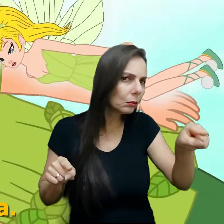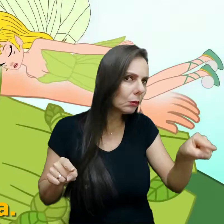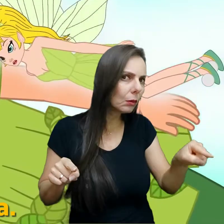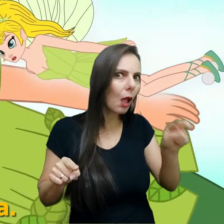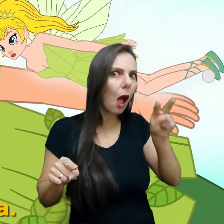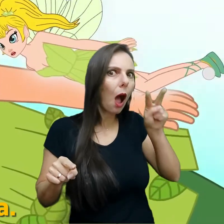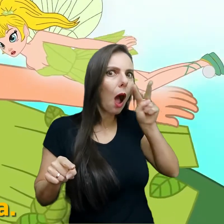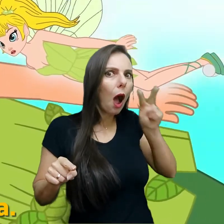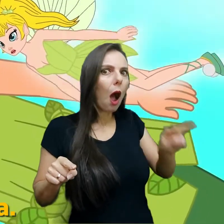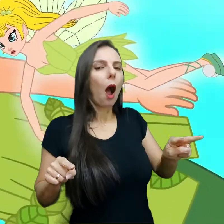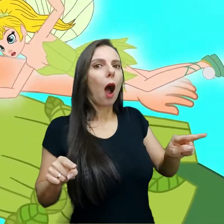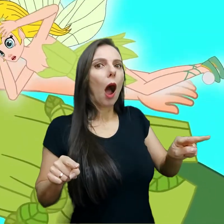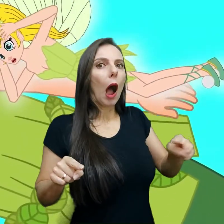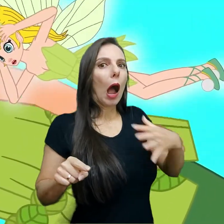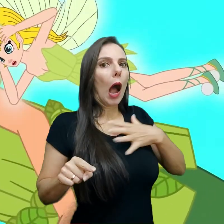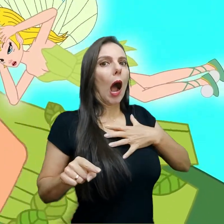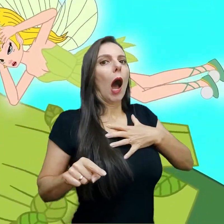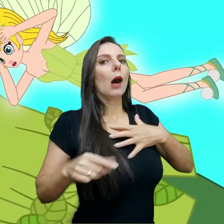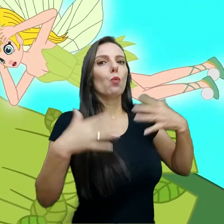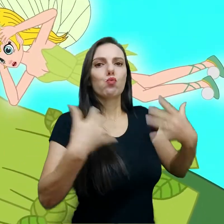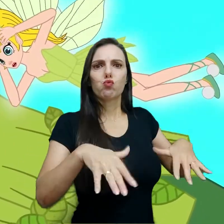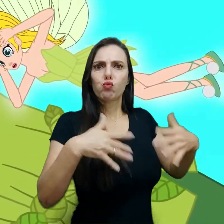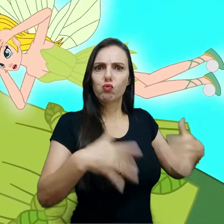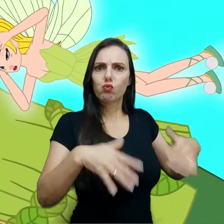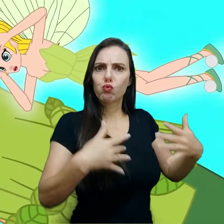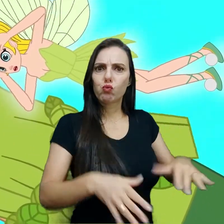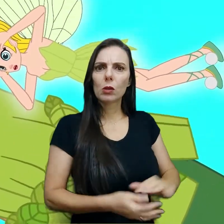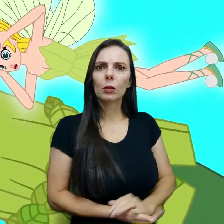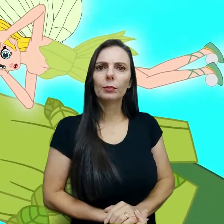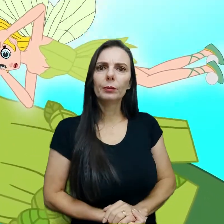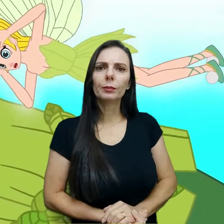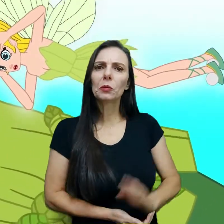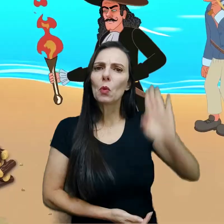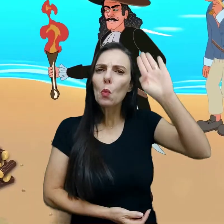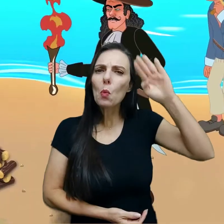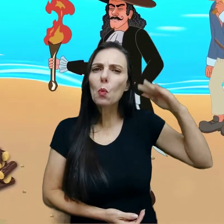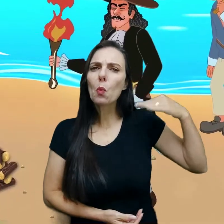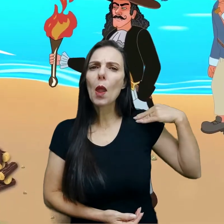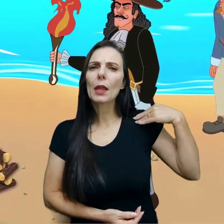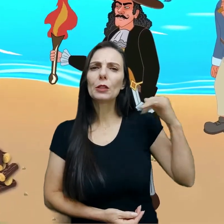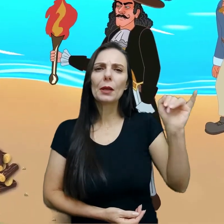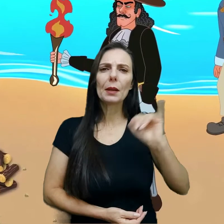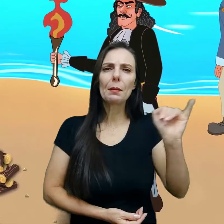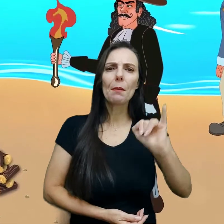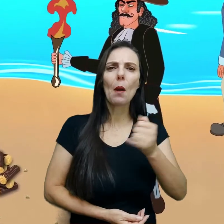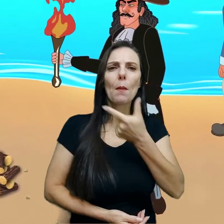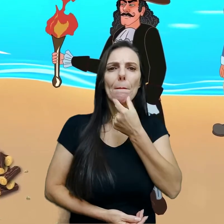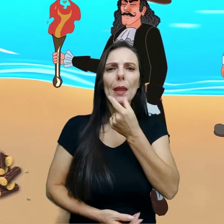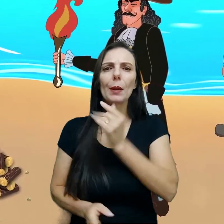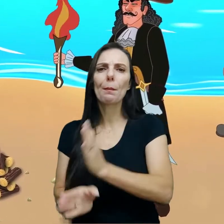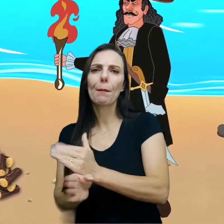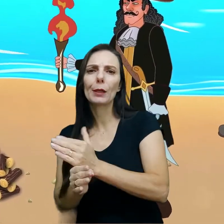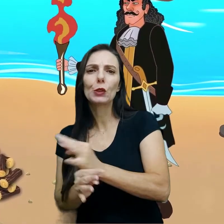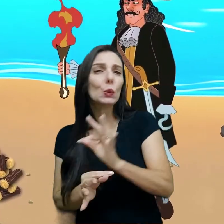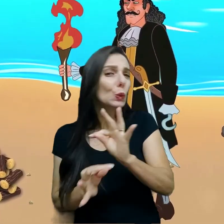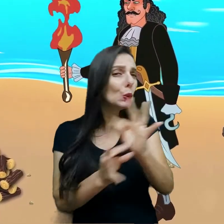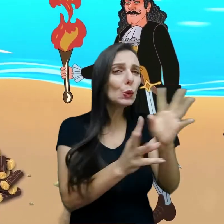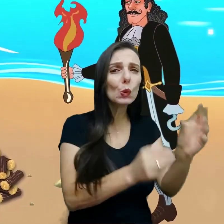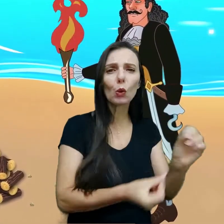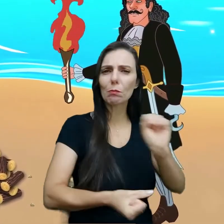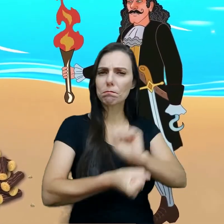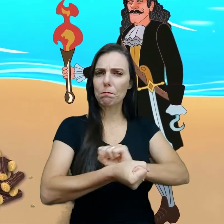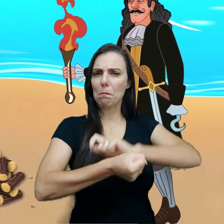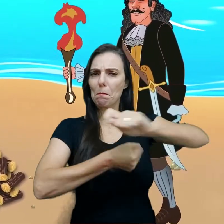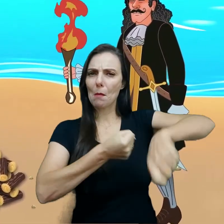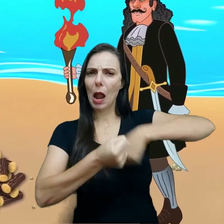para o outro lado da rocha, mas ficaram chocados com o que viram. O Andy, Jean, Michel e os garotos